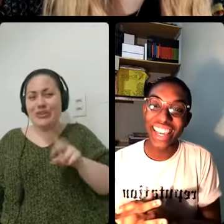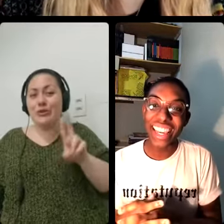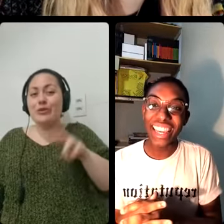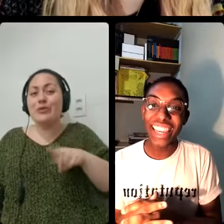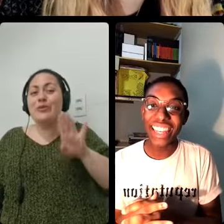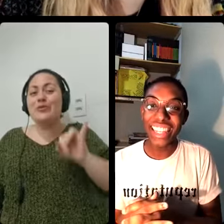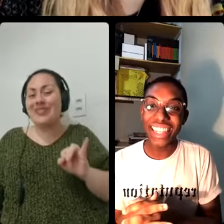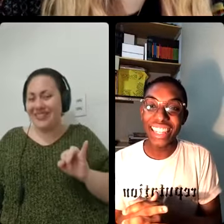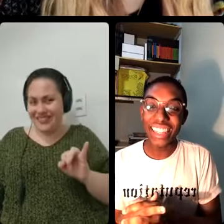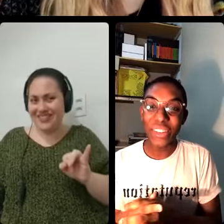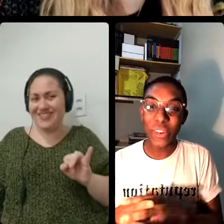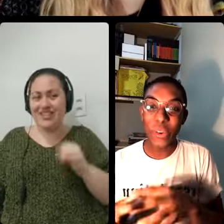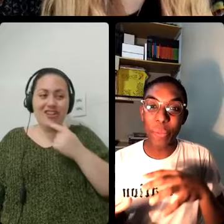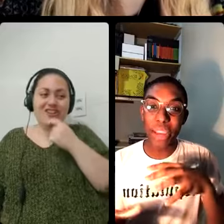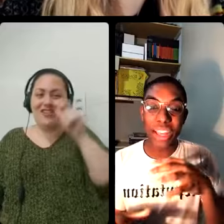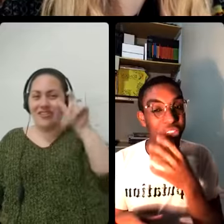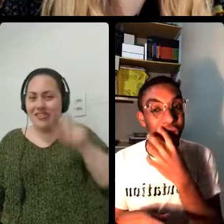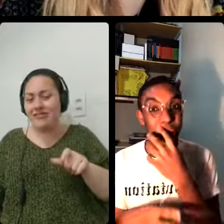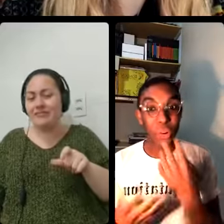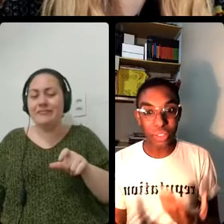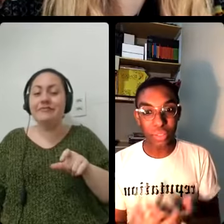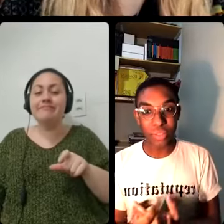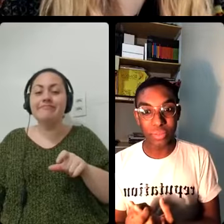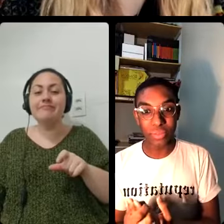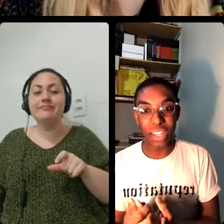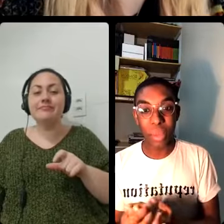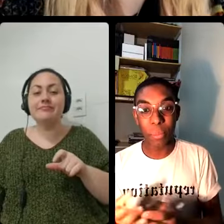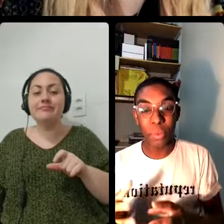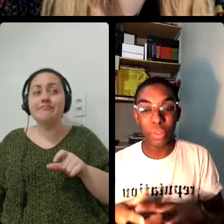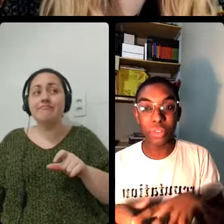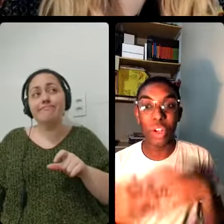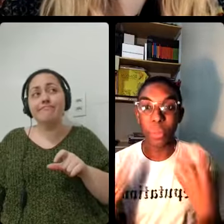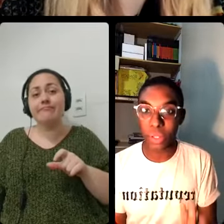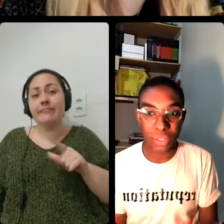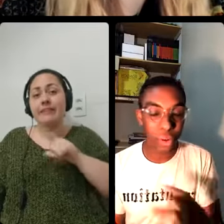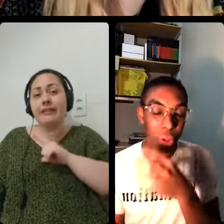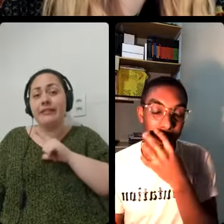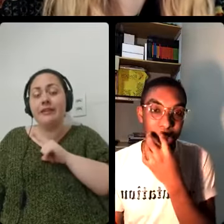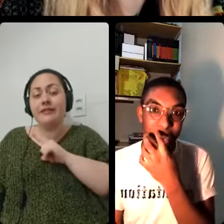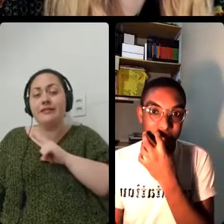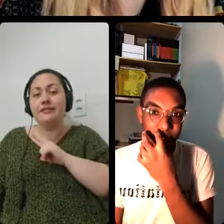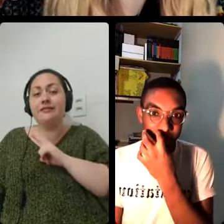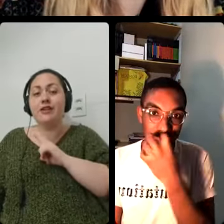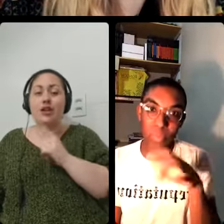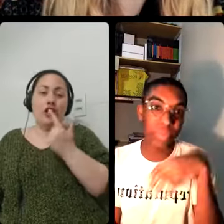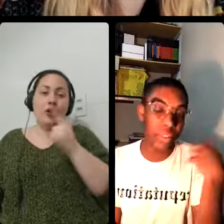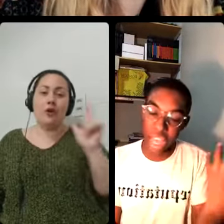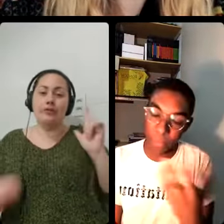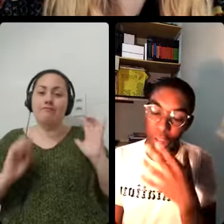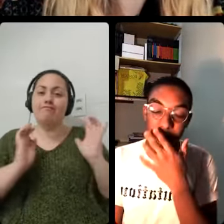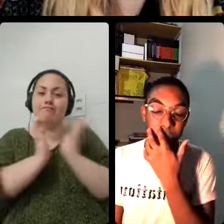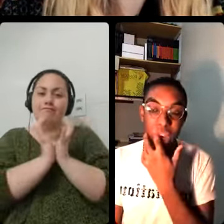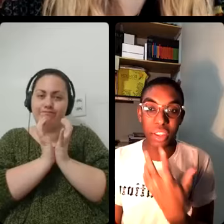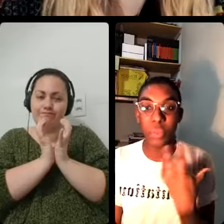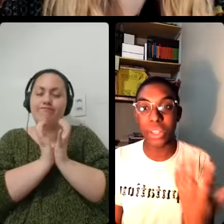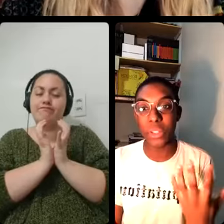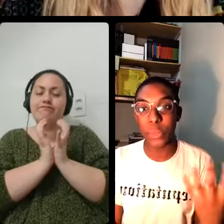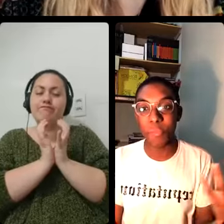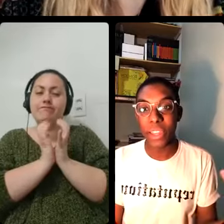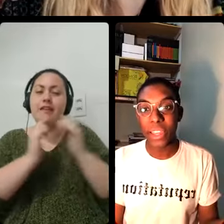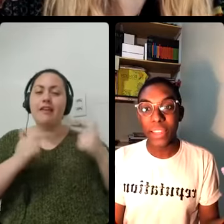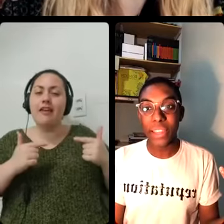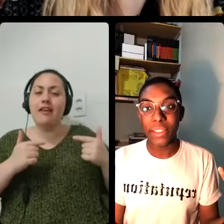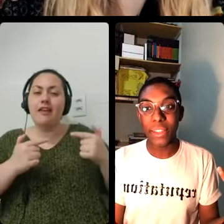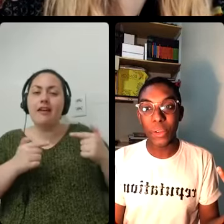Palmares, ele foi morto, né, por tropas coloniais na época ali aqui no